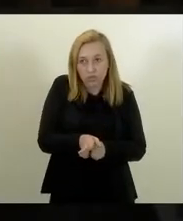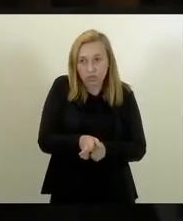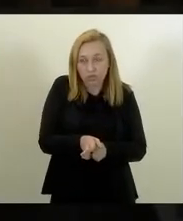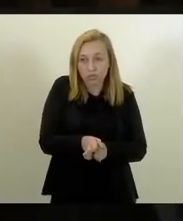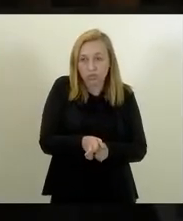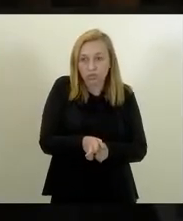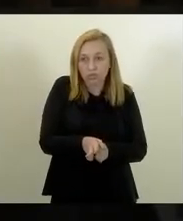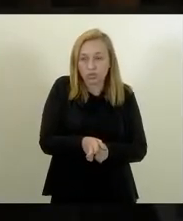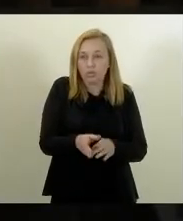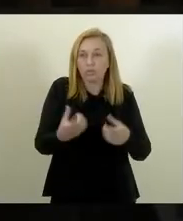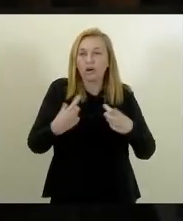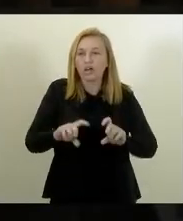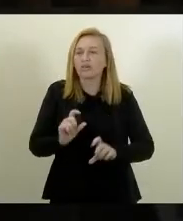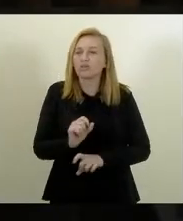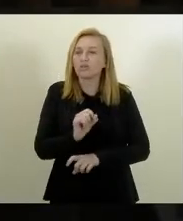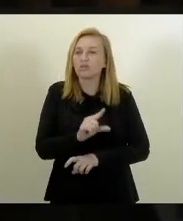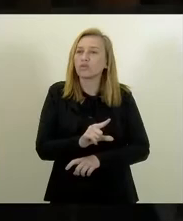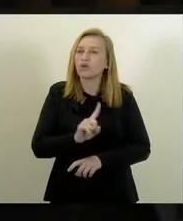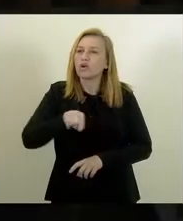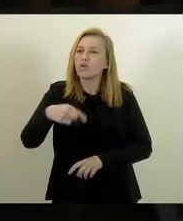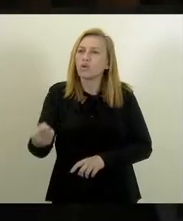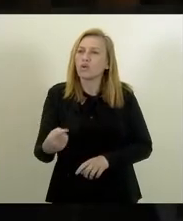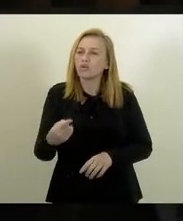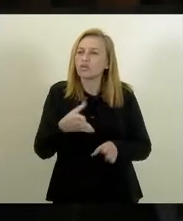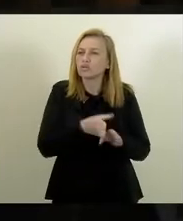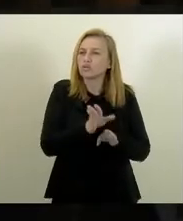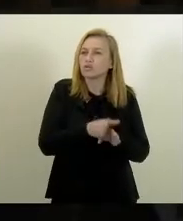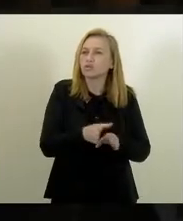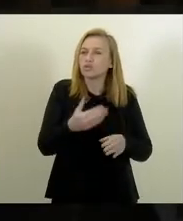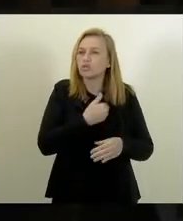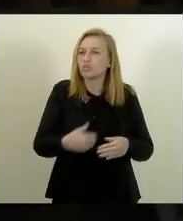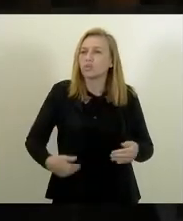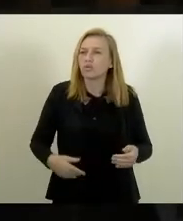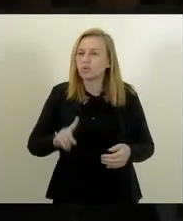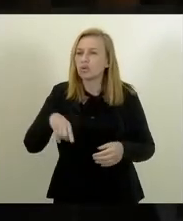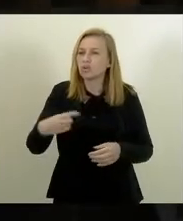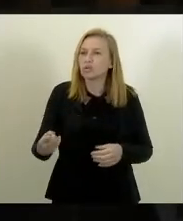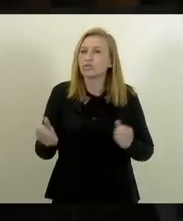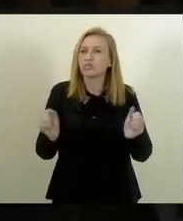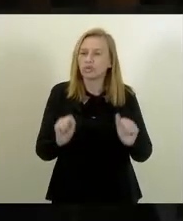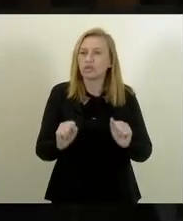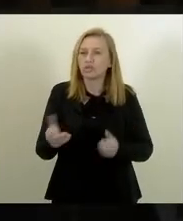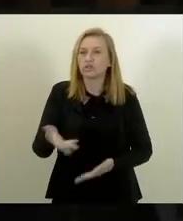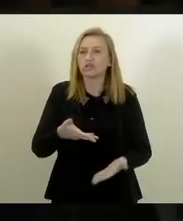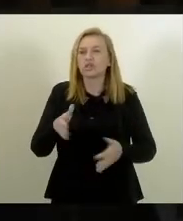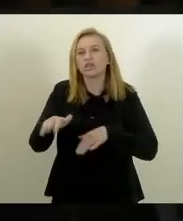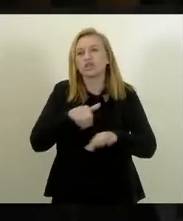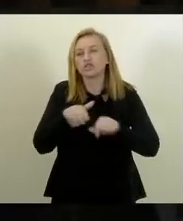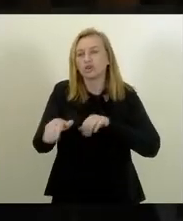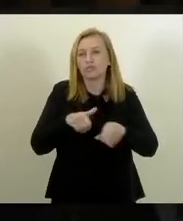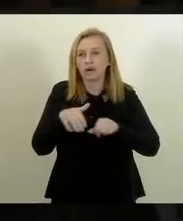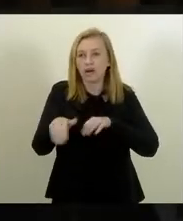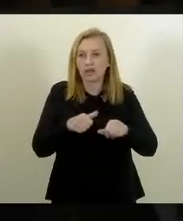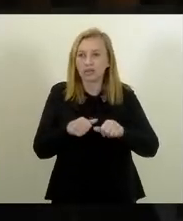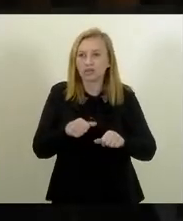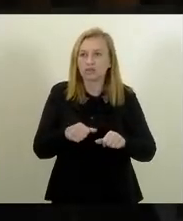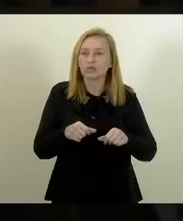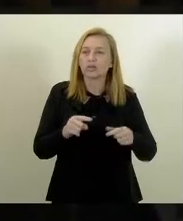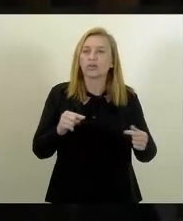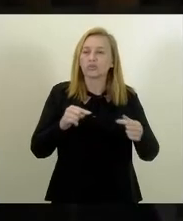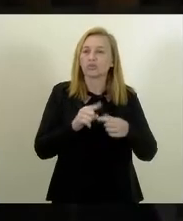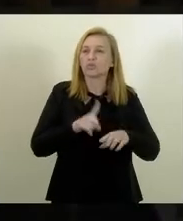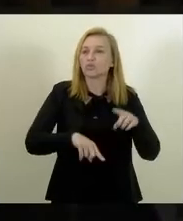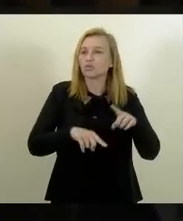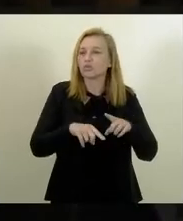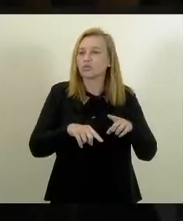único. Outras consultas públicas opinativas também poderão ser convocadas durante a execução do objeto contratado,